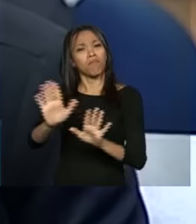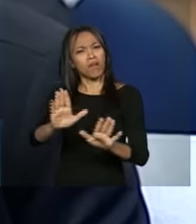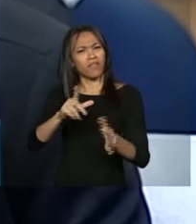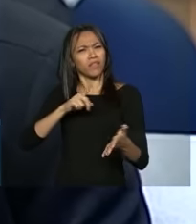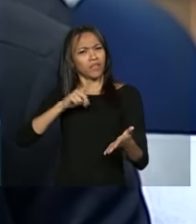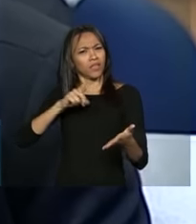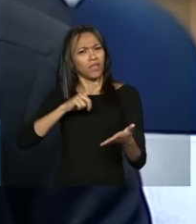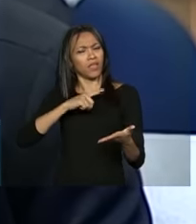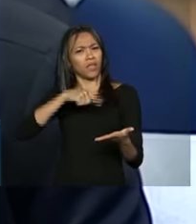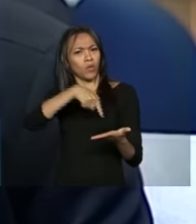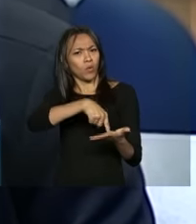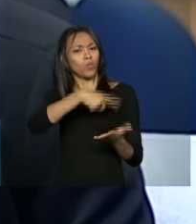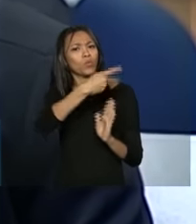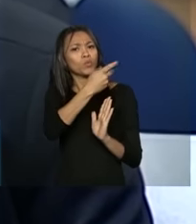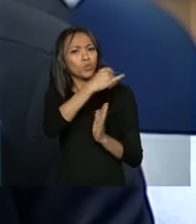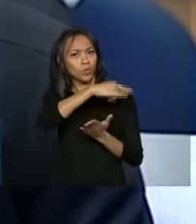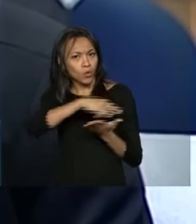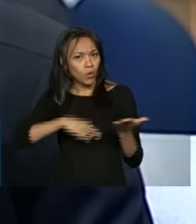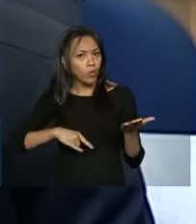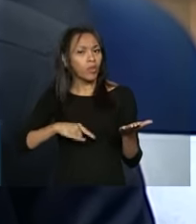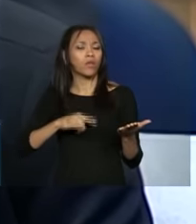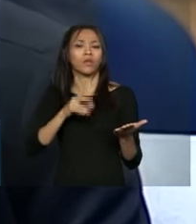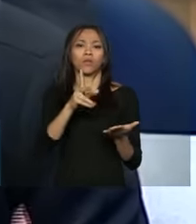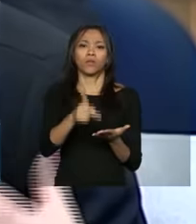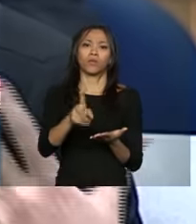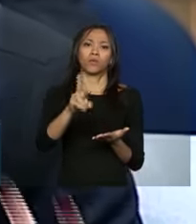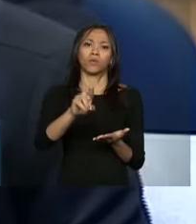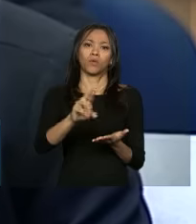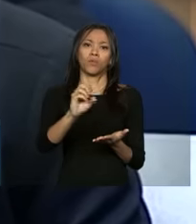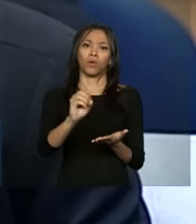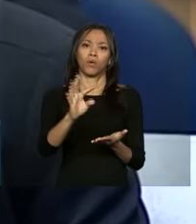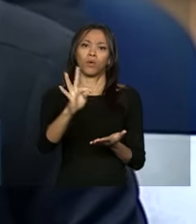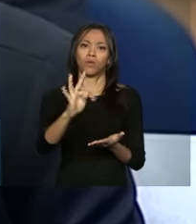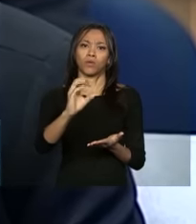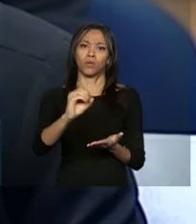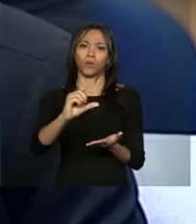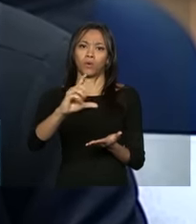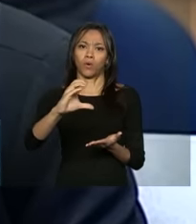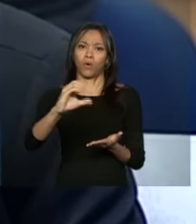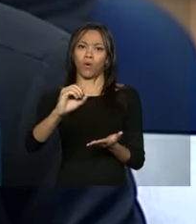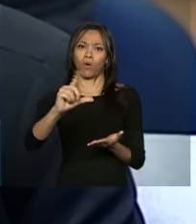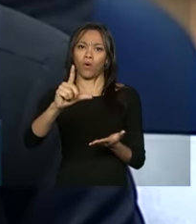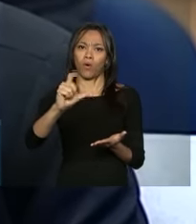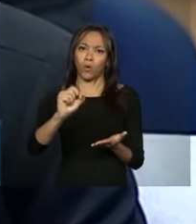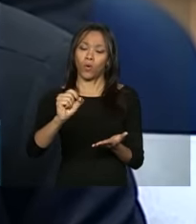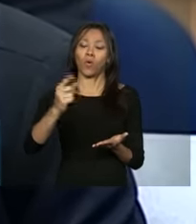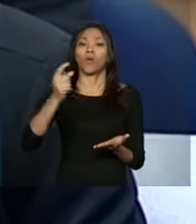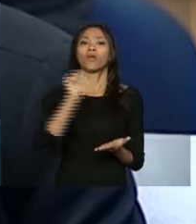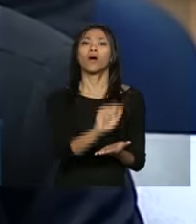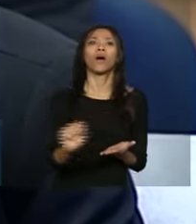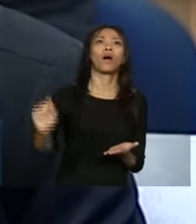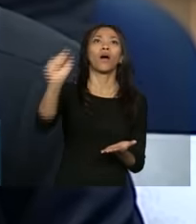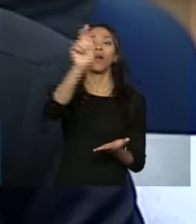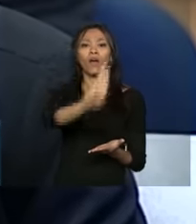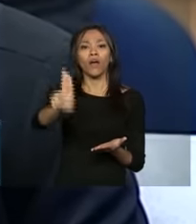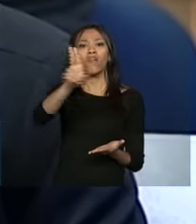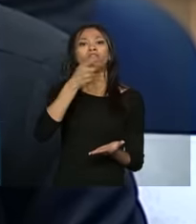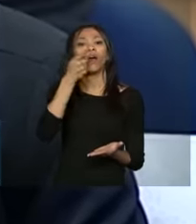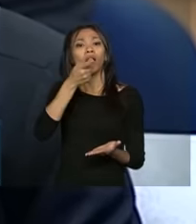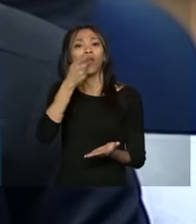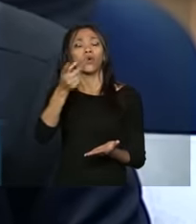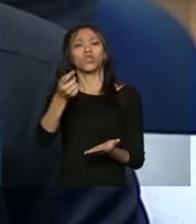protocolo específico os hospitais federais por exemplo estão falando em e utilizar raio x como método